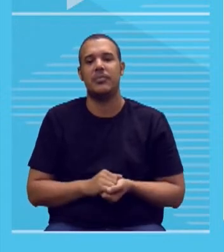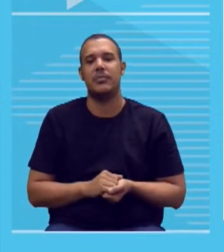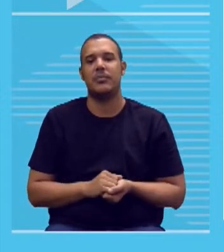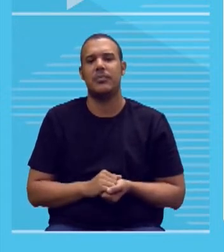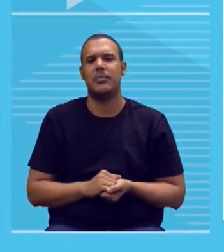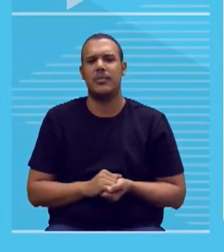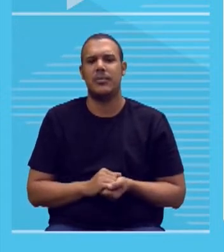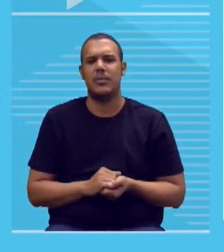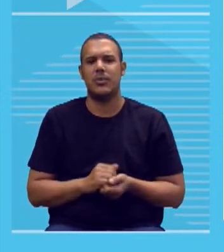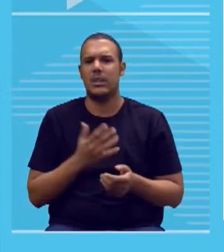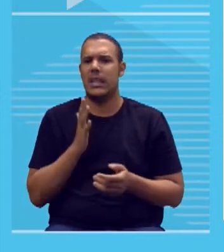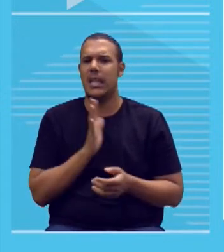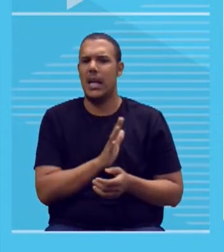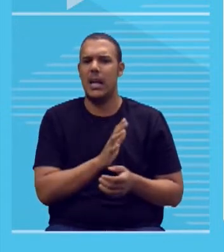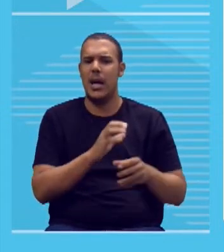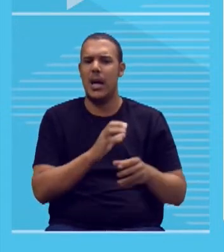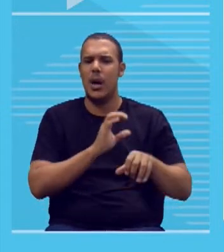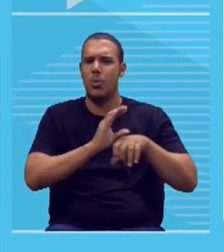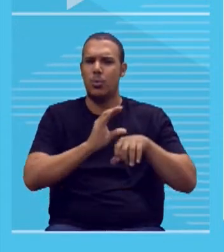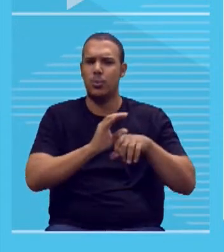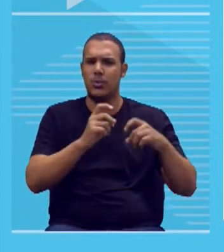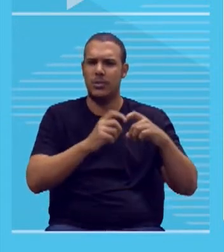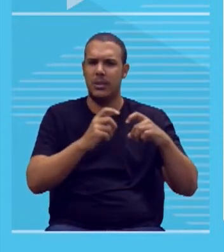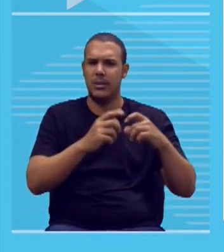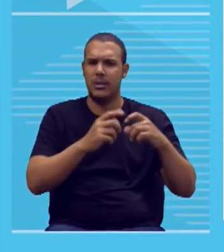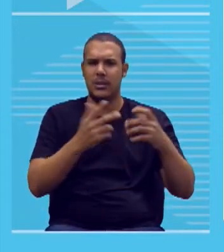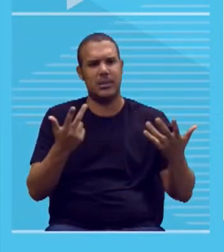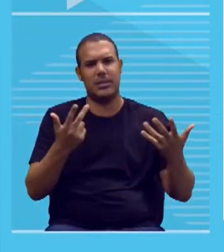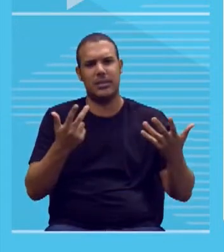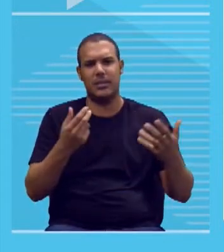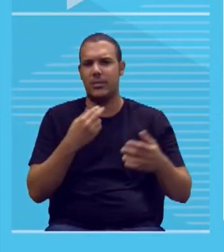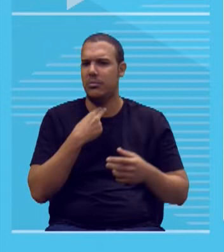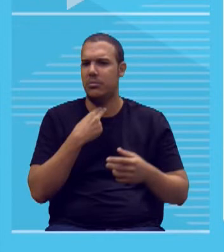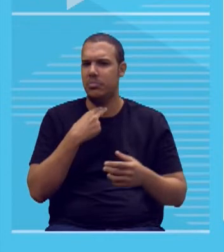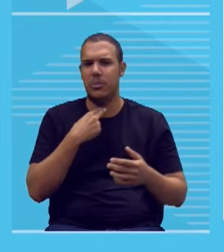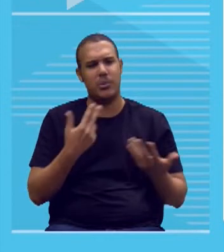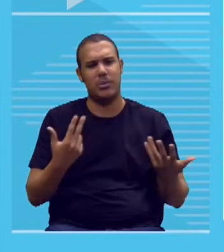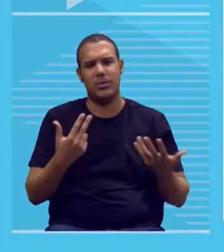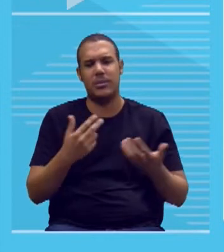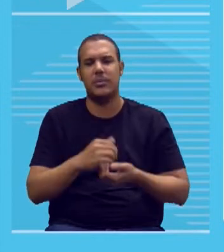se abandonar os medicina e tal e tal e